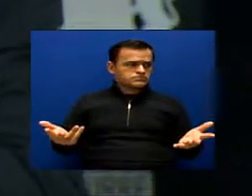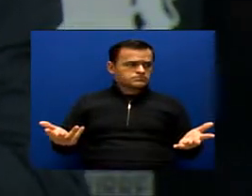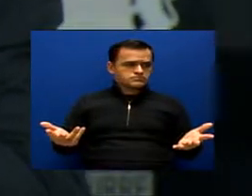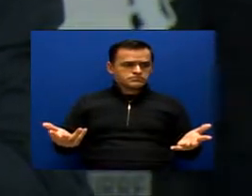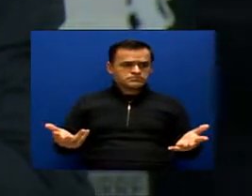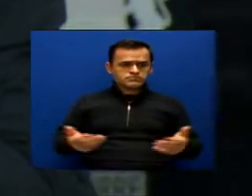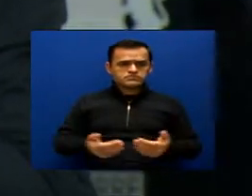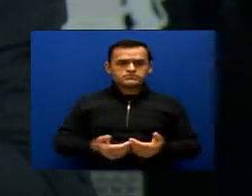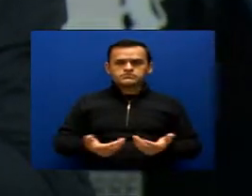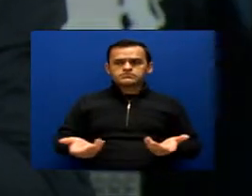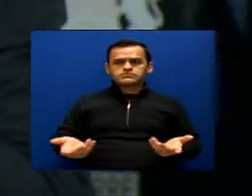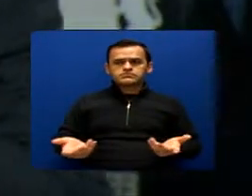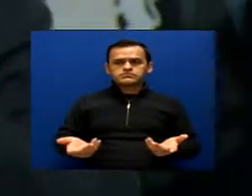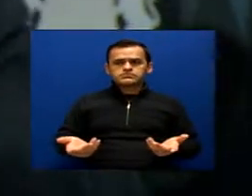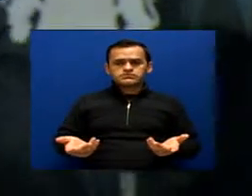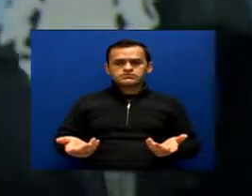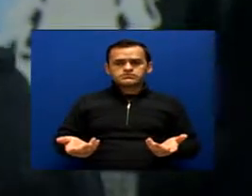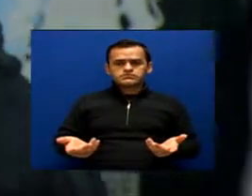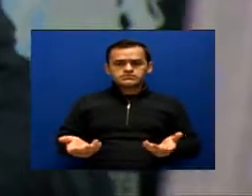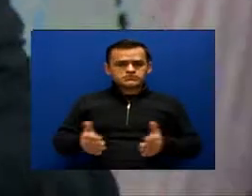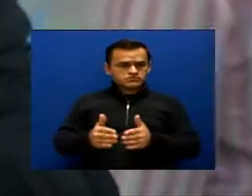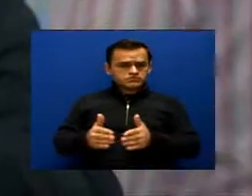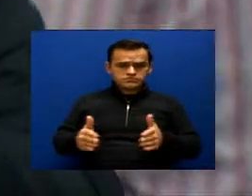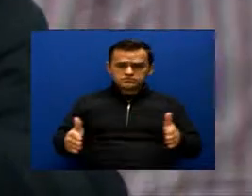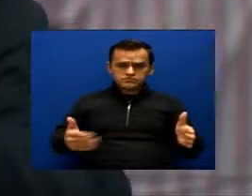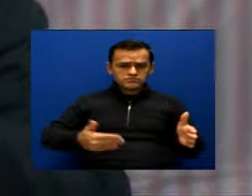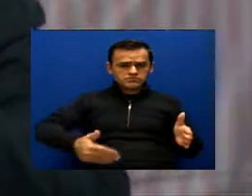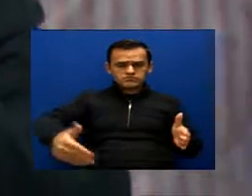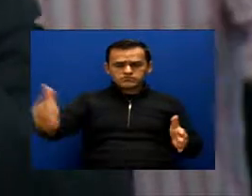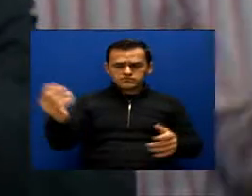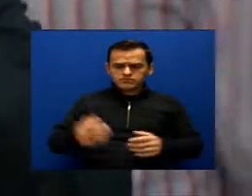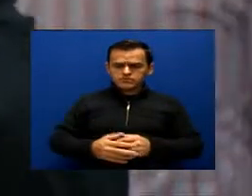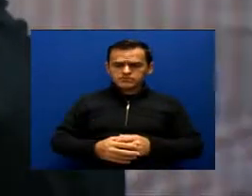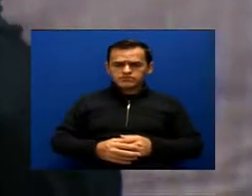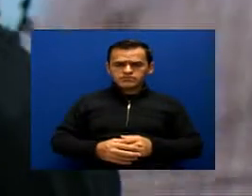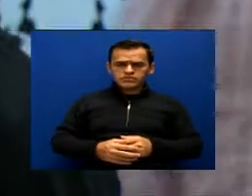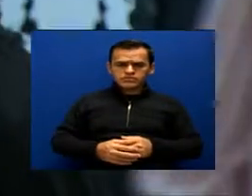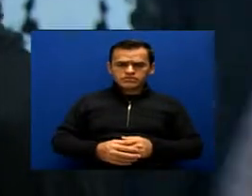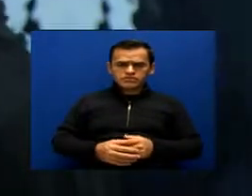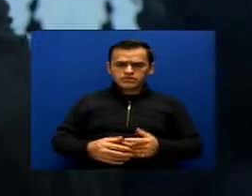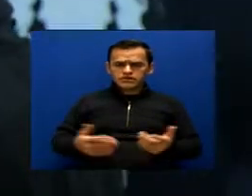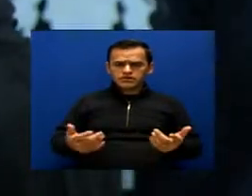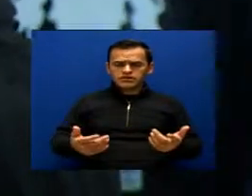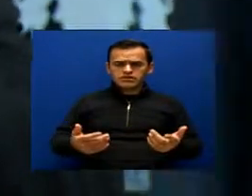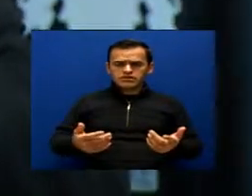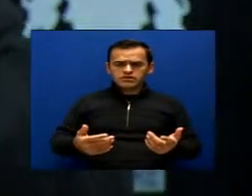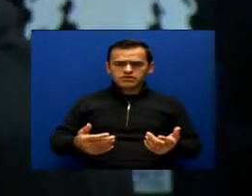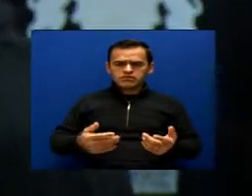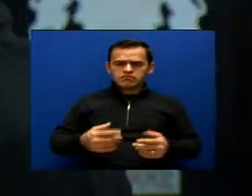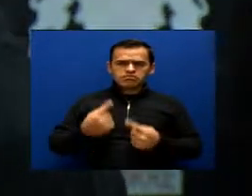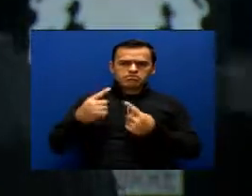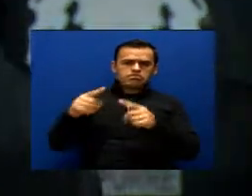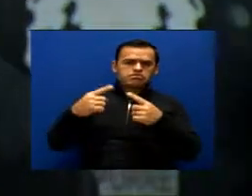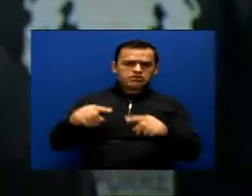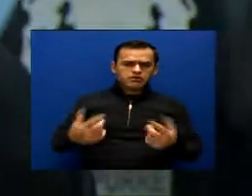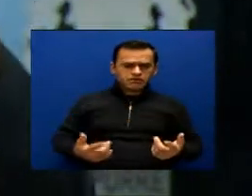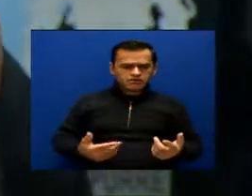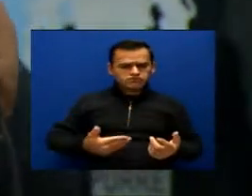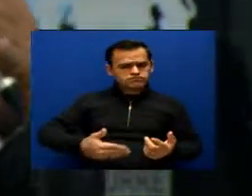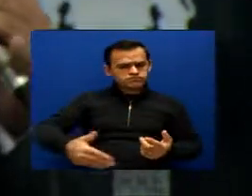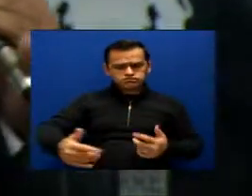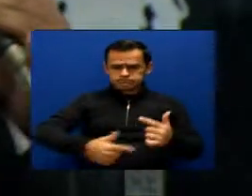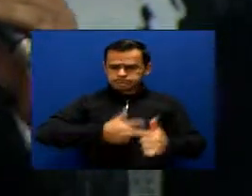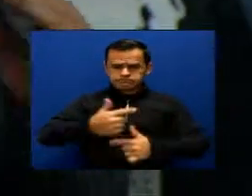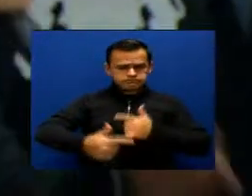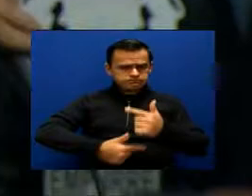Então. Então, é só correr o trecho agora. Agora, não fica terceirizando a responsabilidade, nós estamos aqui para trabalhar. Vamos embora,